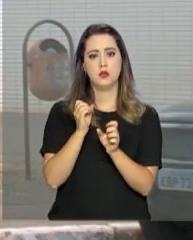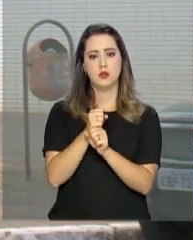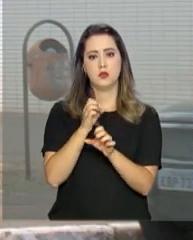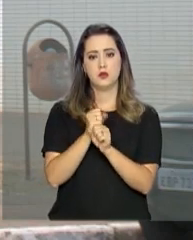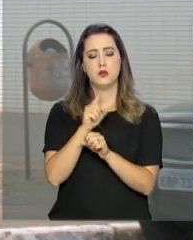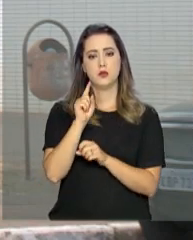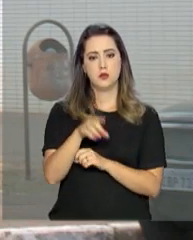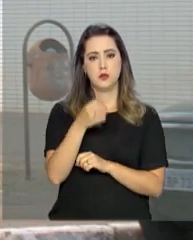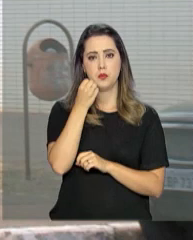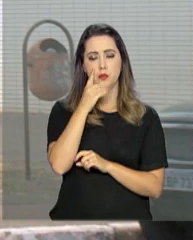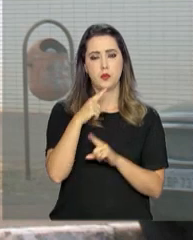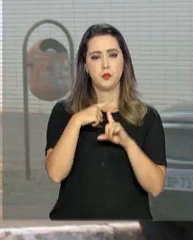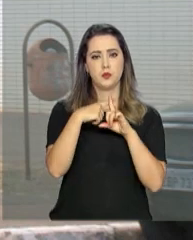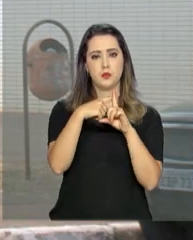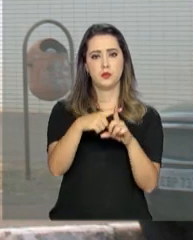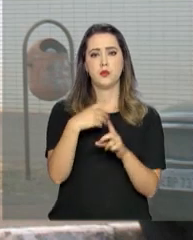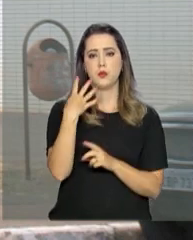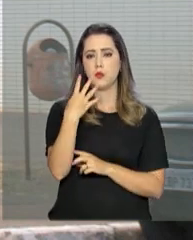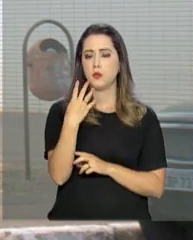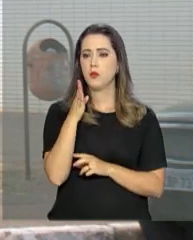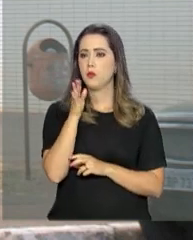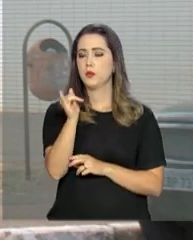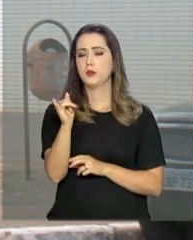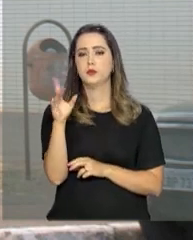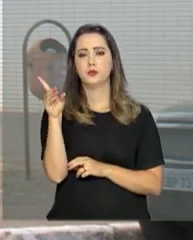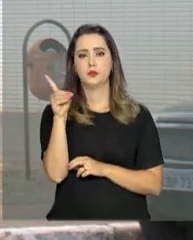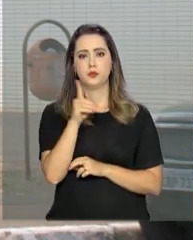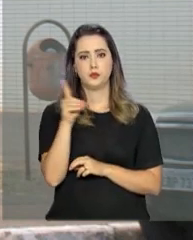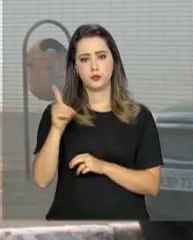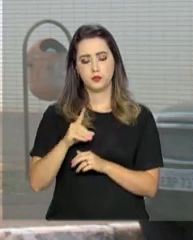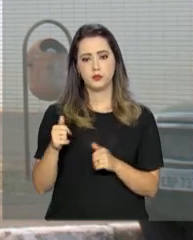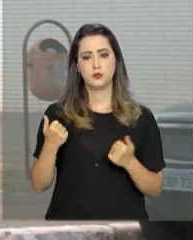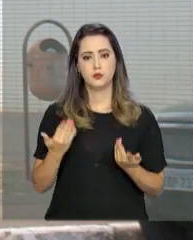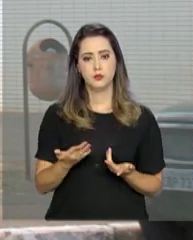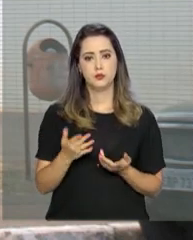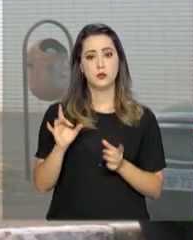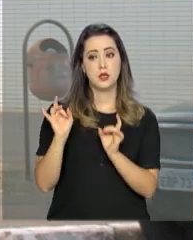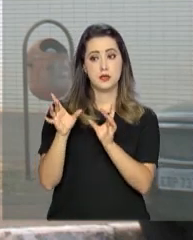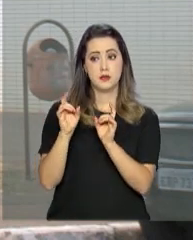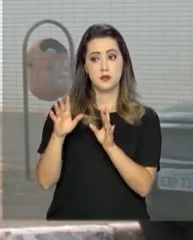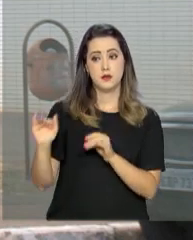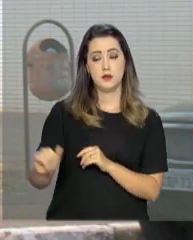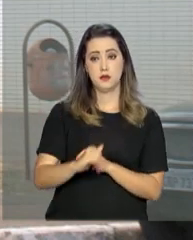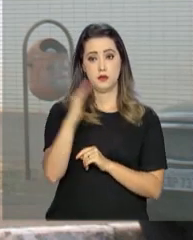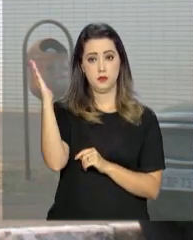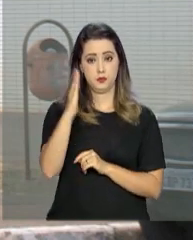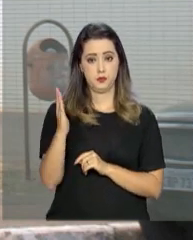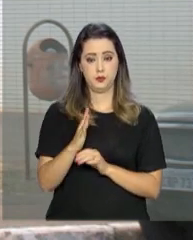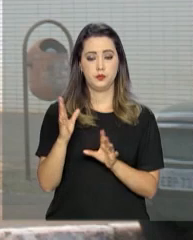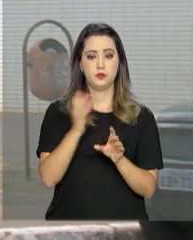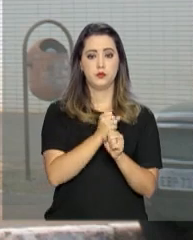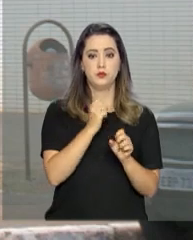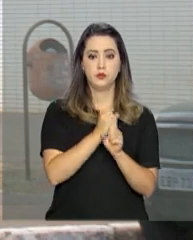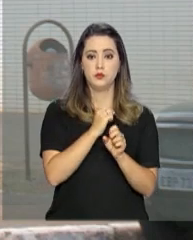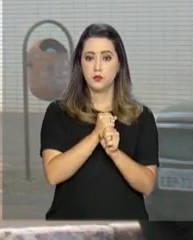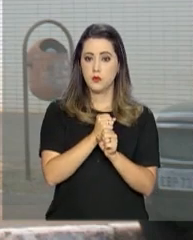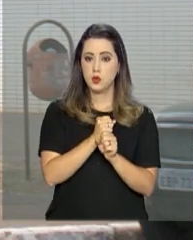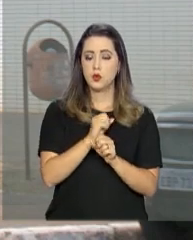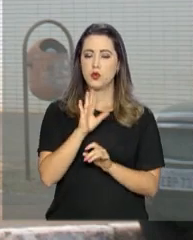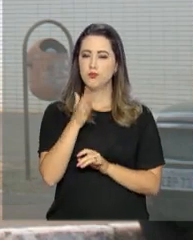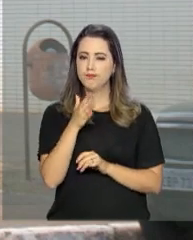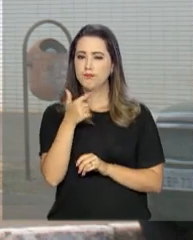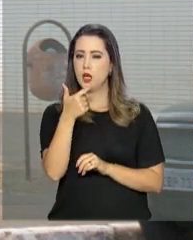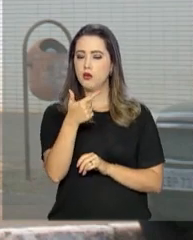4 bilhões e 227 milhões de dólares. As exportações somaram no mês passado 22